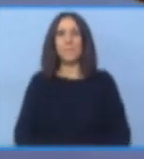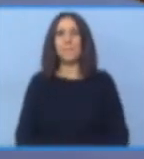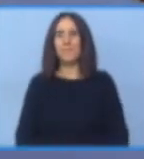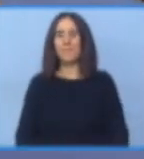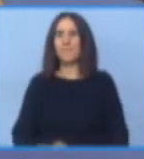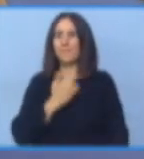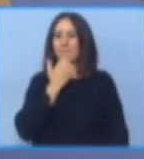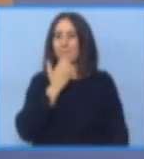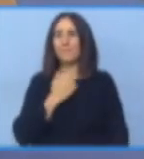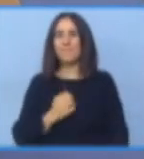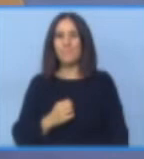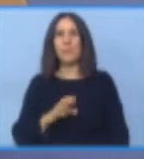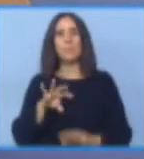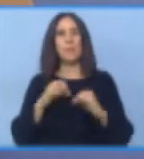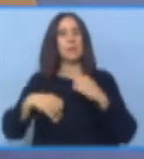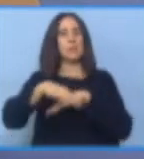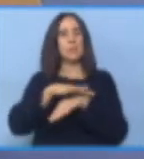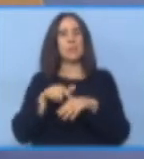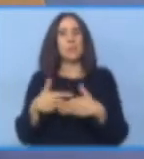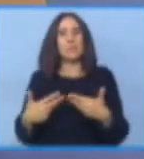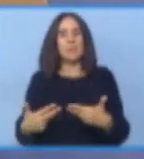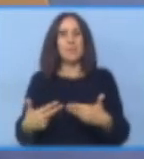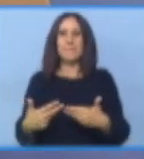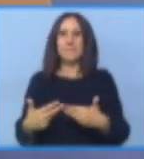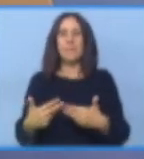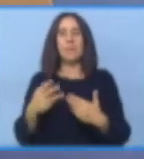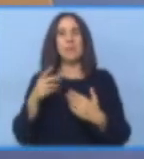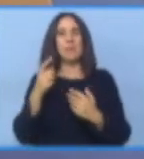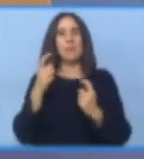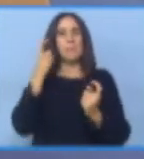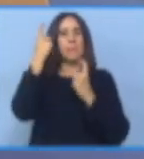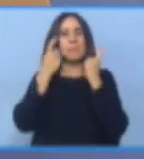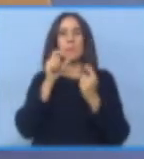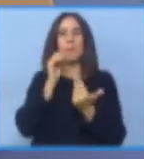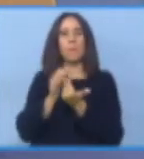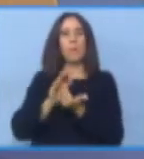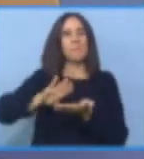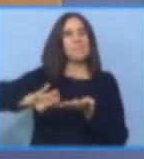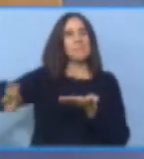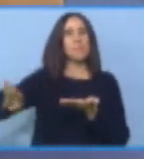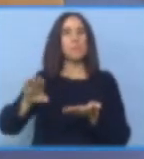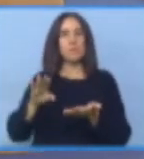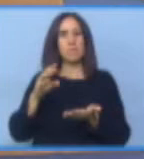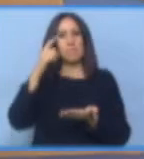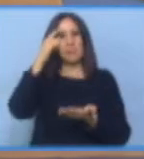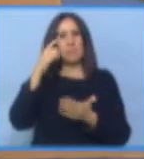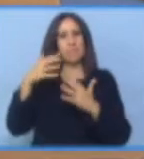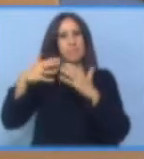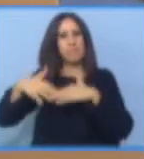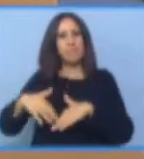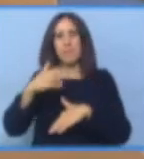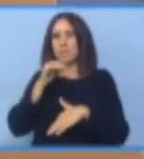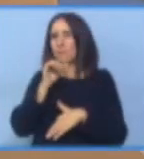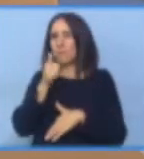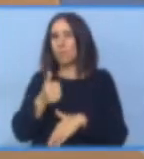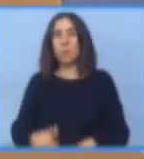em dia não tende a afastar este pensamento da morte, porque ele é encarado como uma falência, algo que falhou. Uma